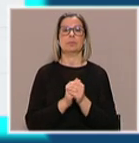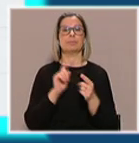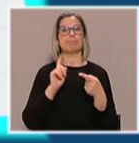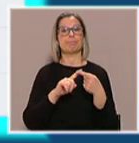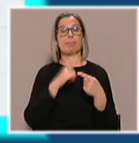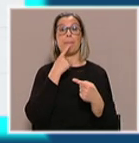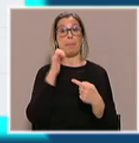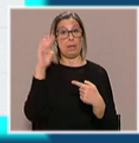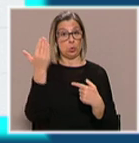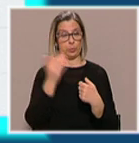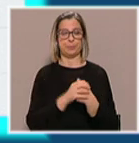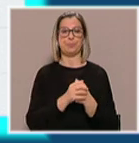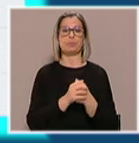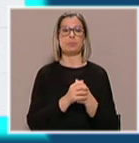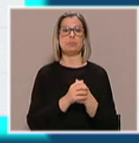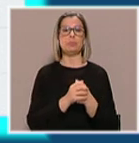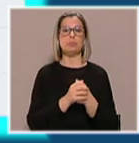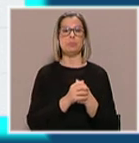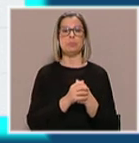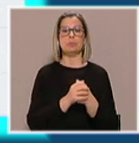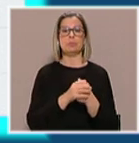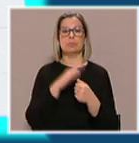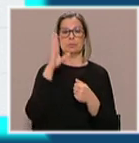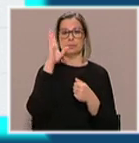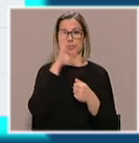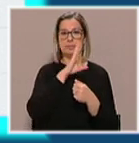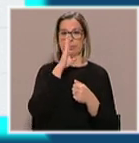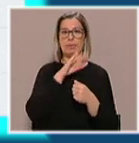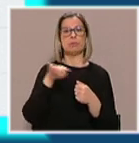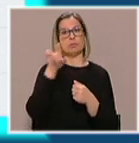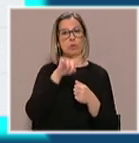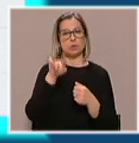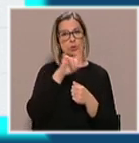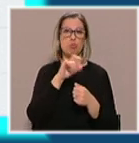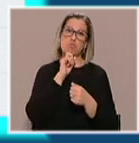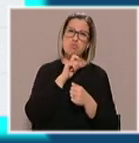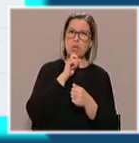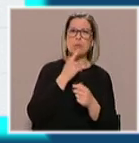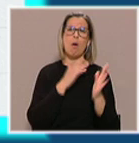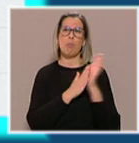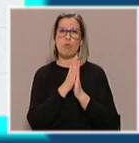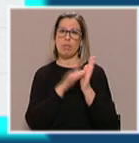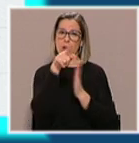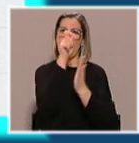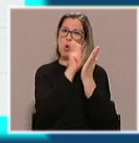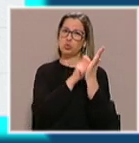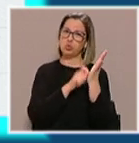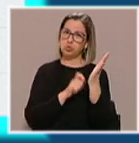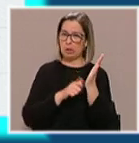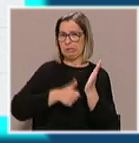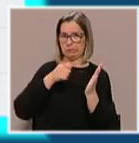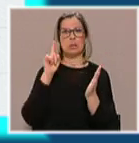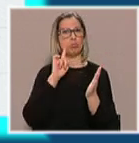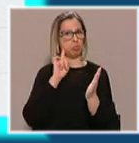Primeira questão. Se tivessem a oportunidade, era bom que passassem todas estas questões no vosso